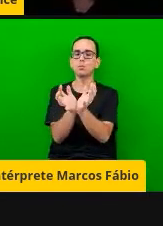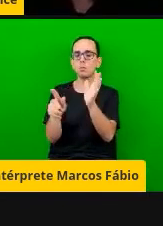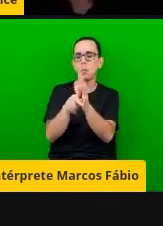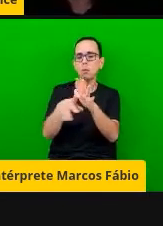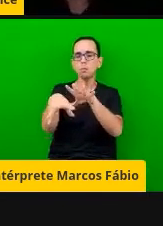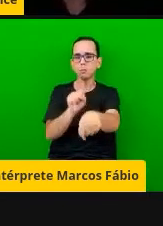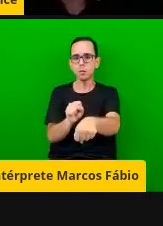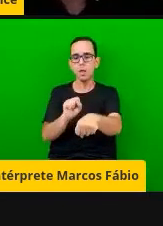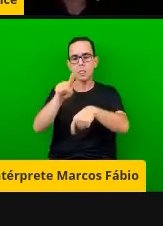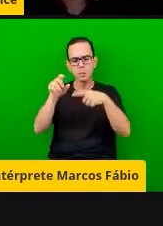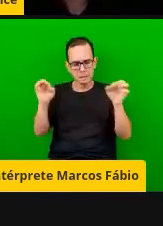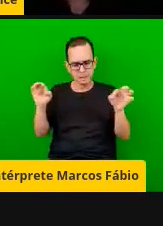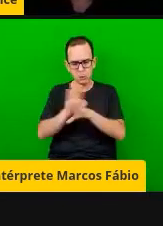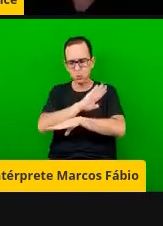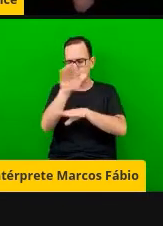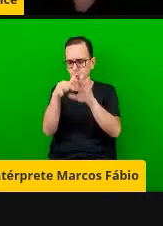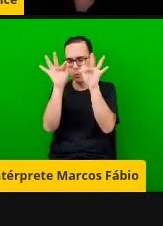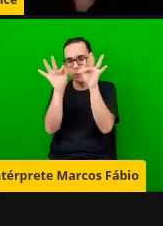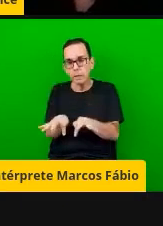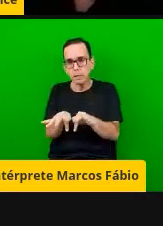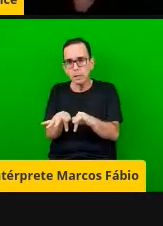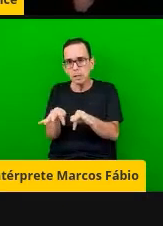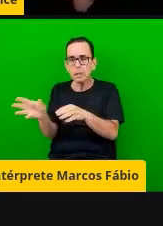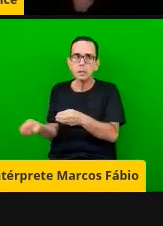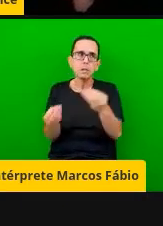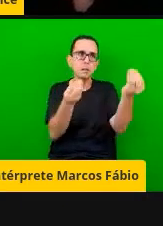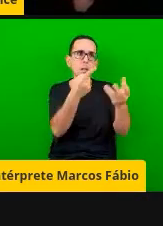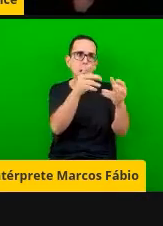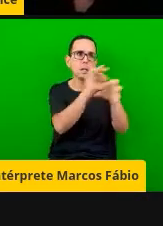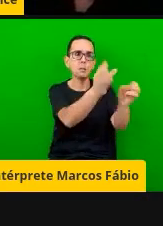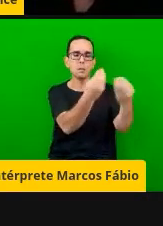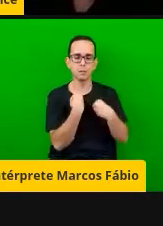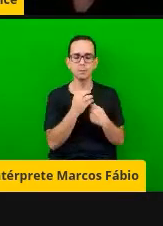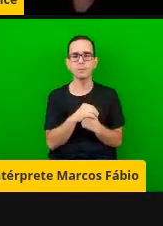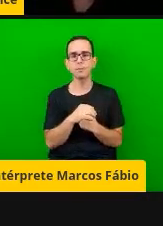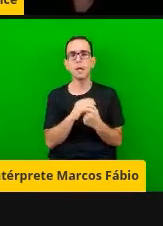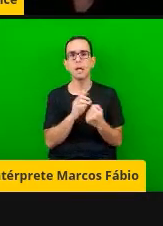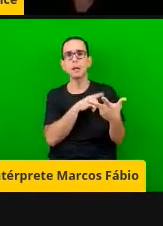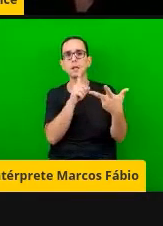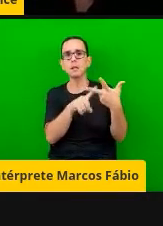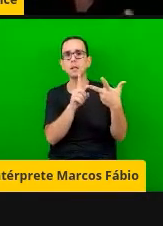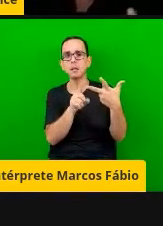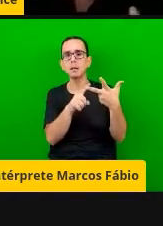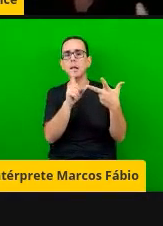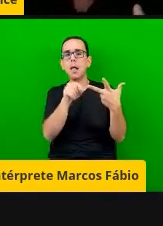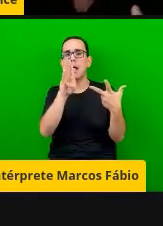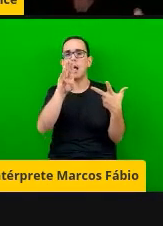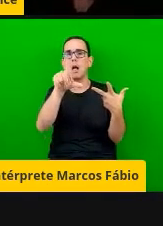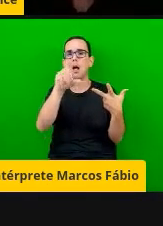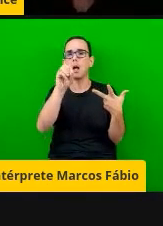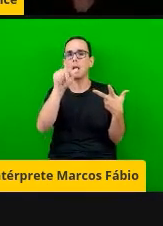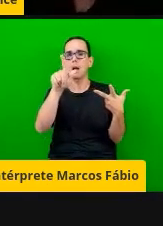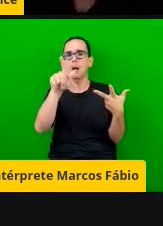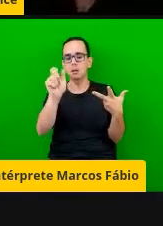é só vocês encaminharem para lá. E uma outra coisa importante que a gente precisava falar com vocês é do blog, né? Então, o blog é o nosso canal de comunicação